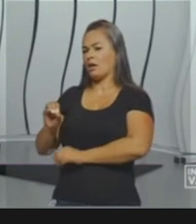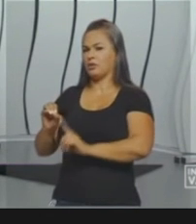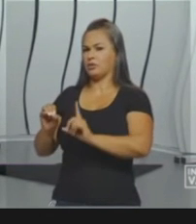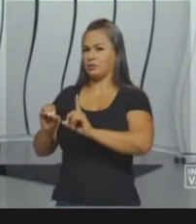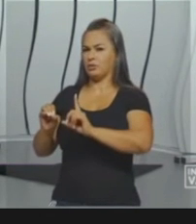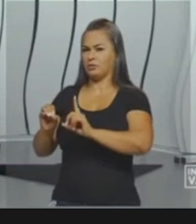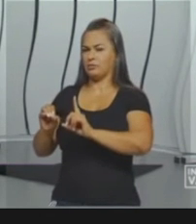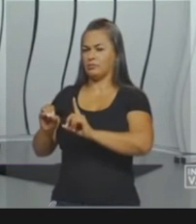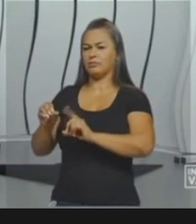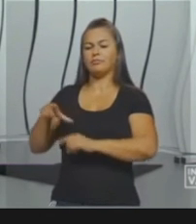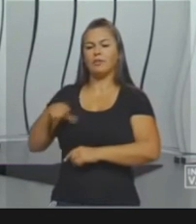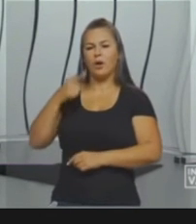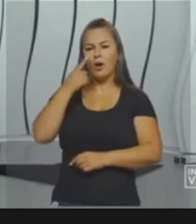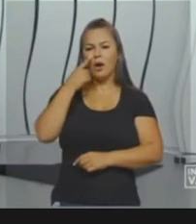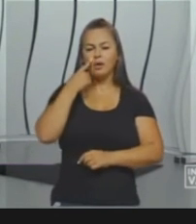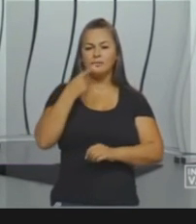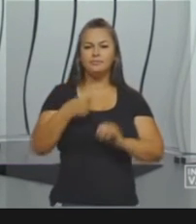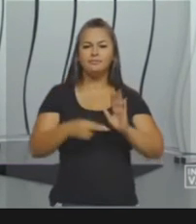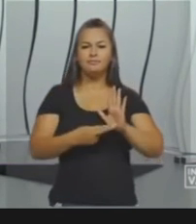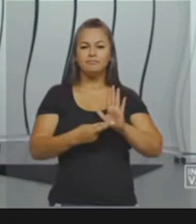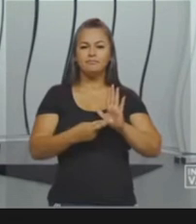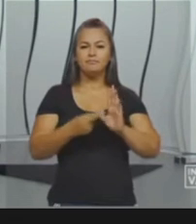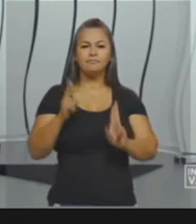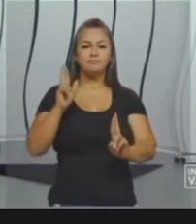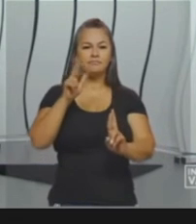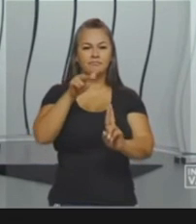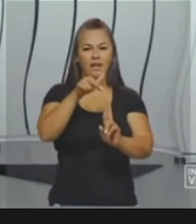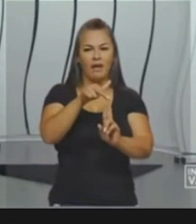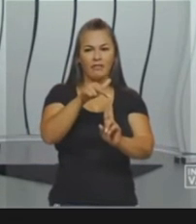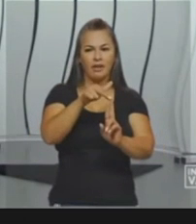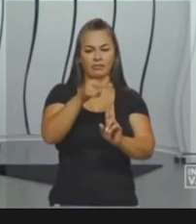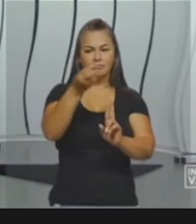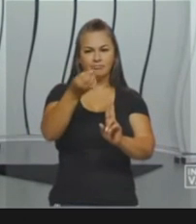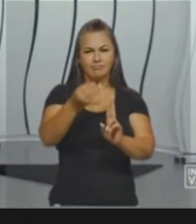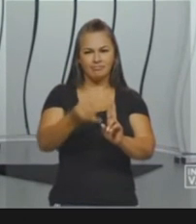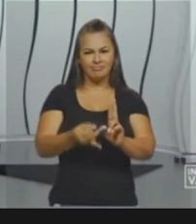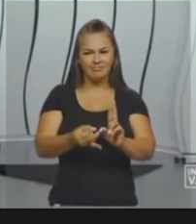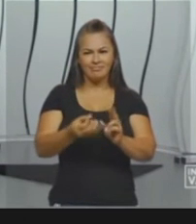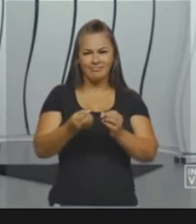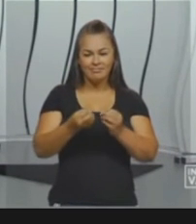Algumas referências bibliográficas para você se inteirar mais sobre o assunto. E é